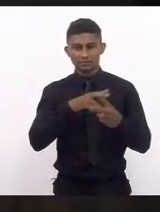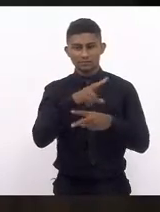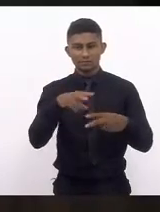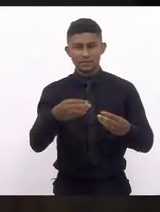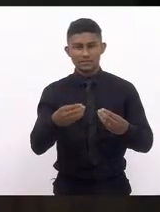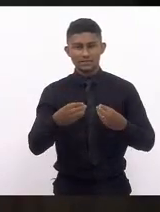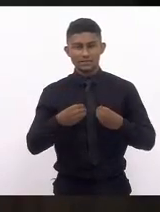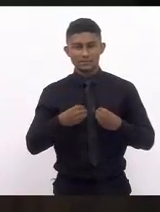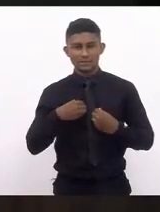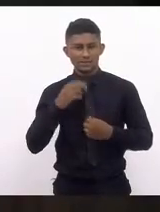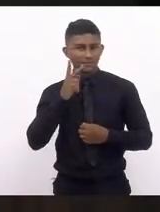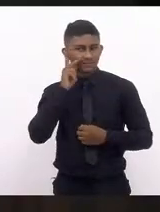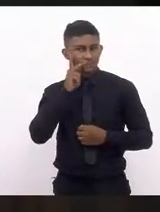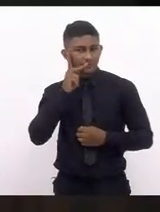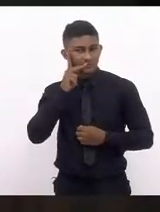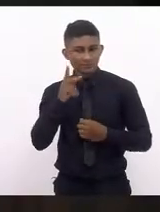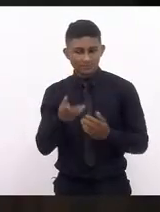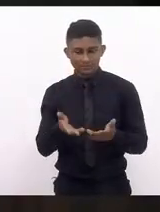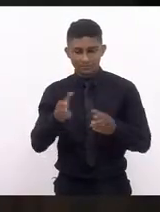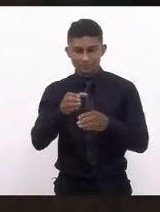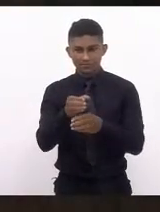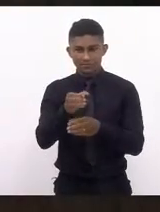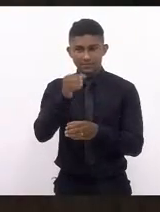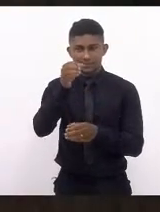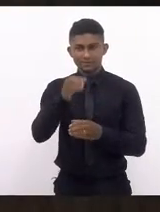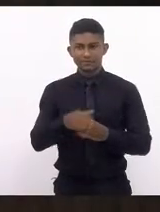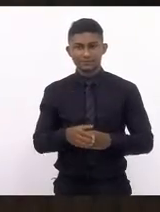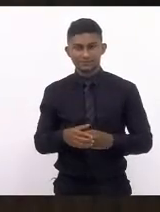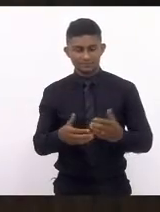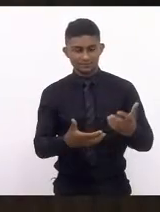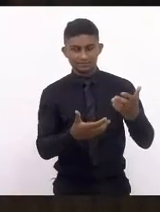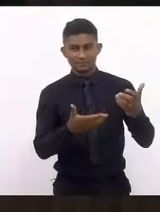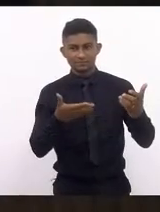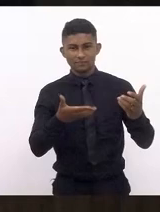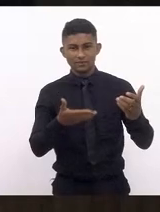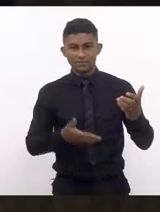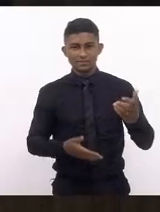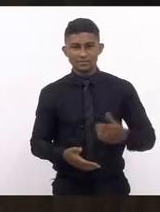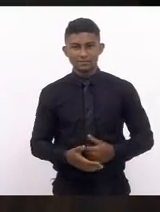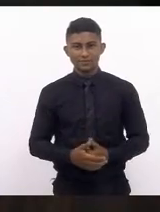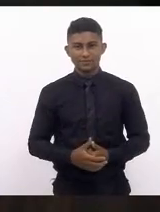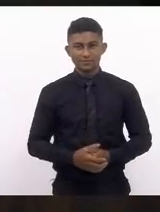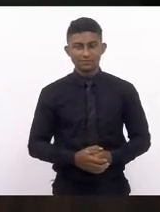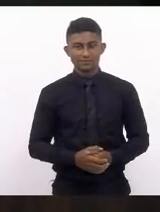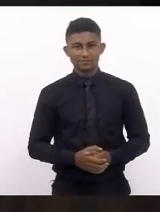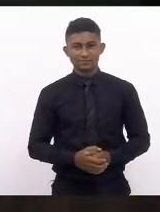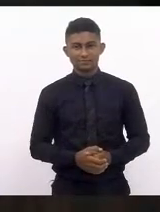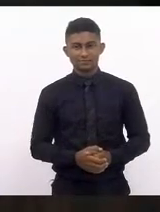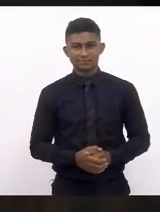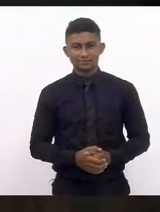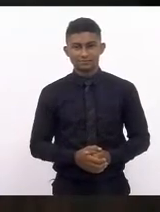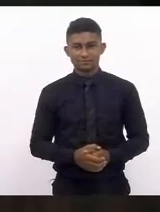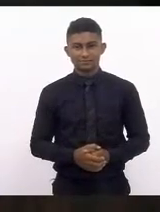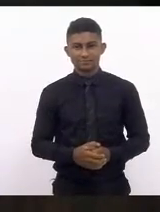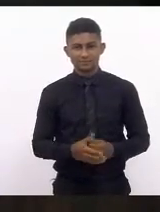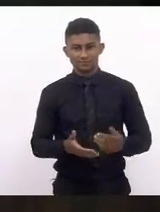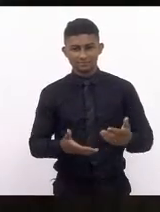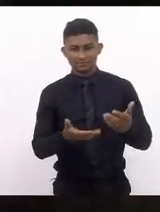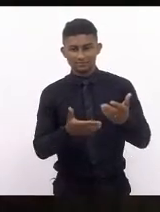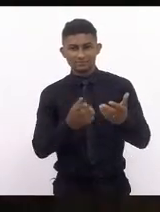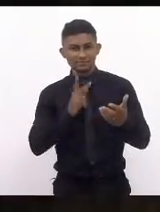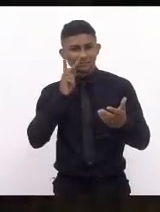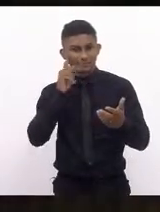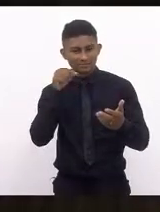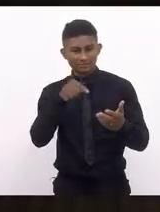a ele que é o vinho que nós estávamos precisando do tablet é isso tomar amo junto isso aí é vídeo